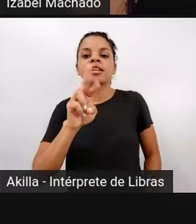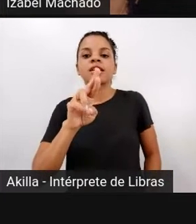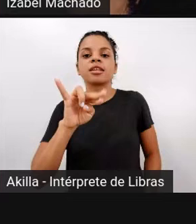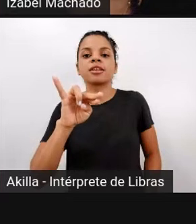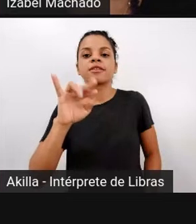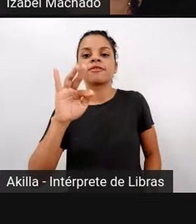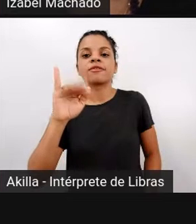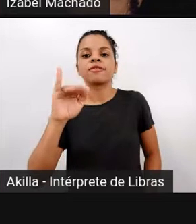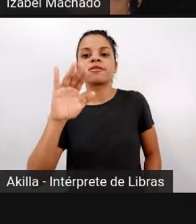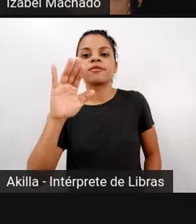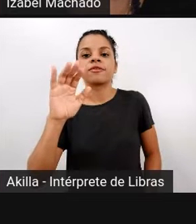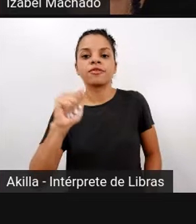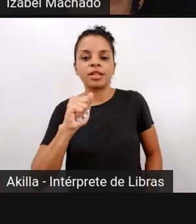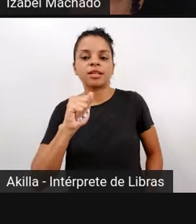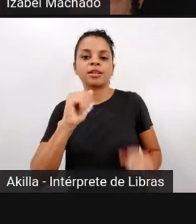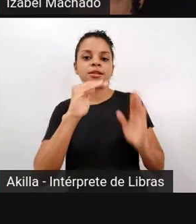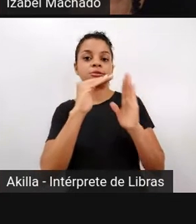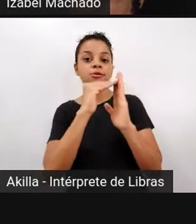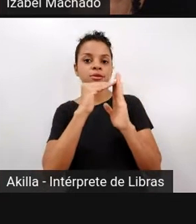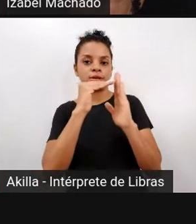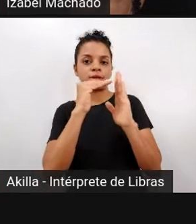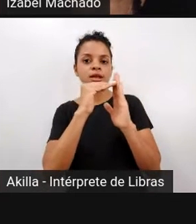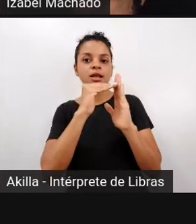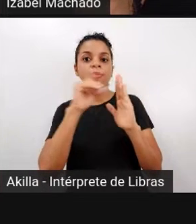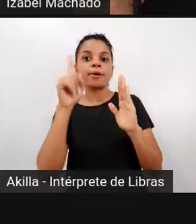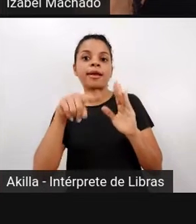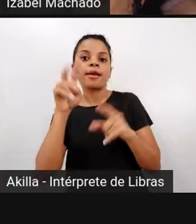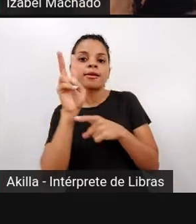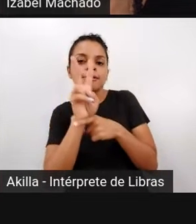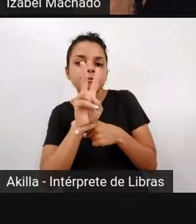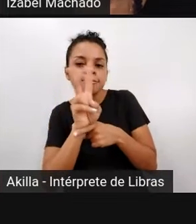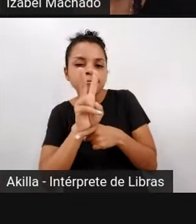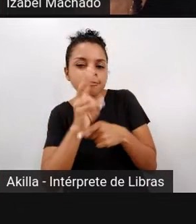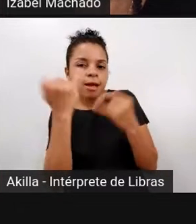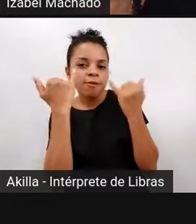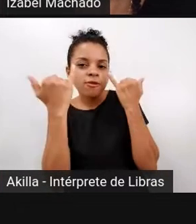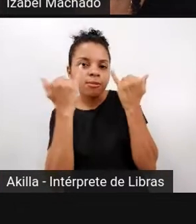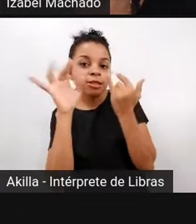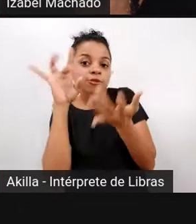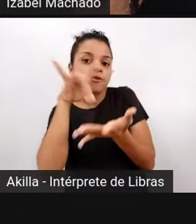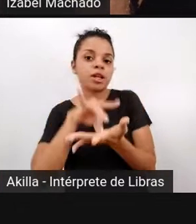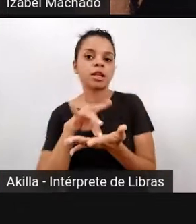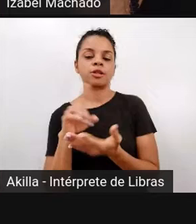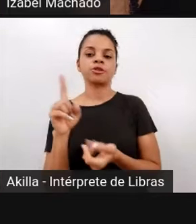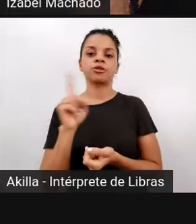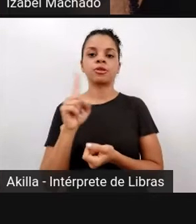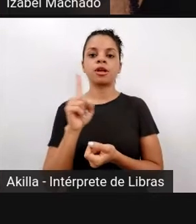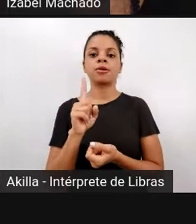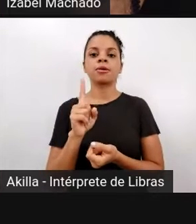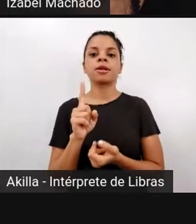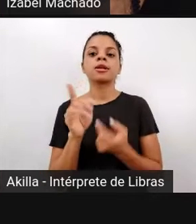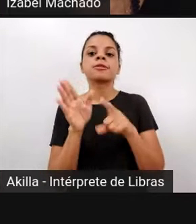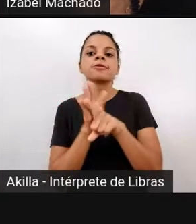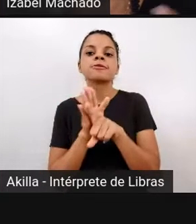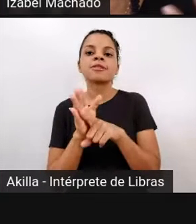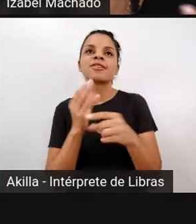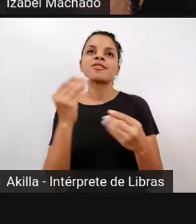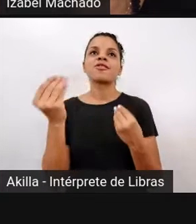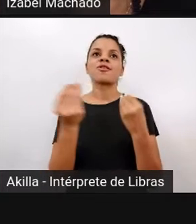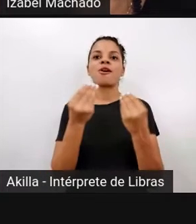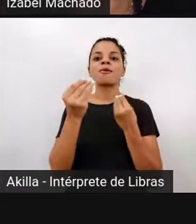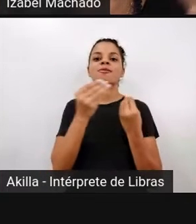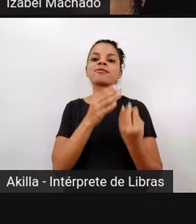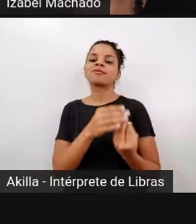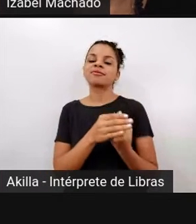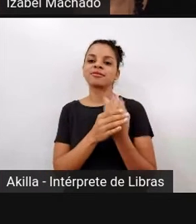de checagem de informação sobre o parlamento, verificar como isso se deu institucionalmente, né, como que isso